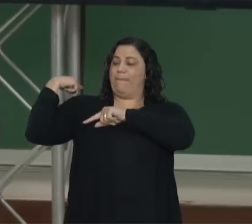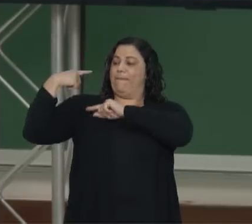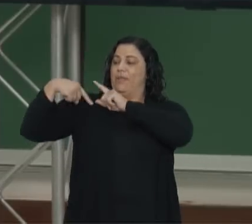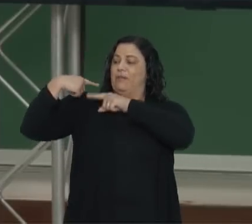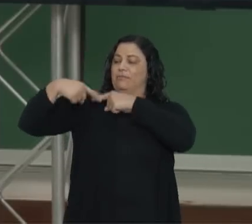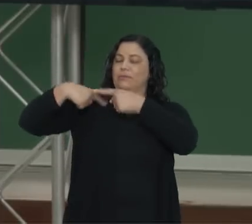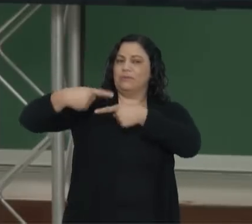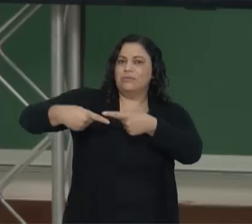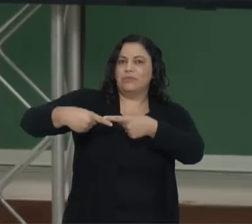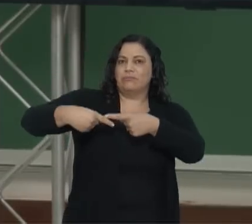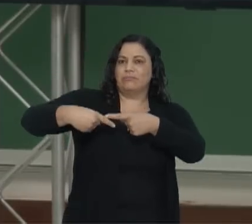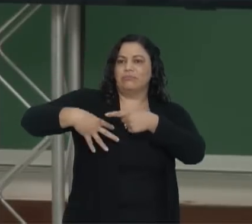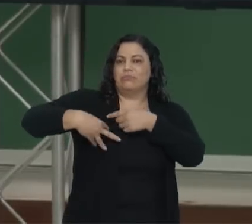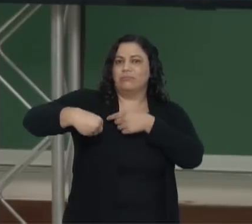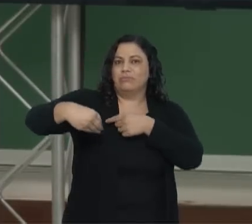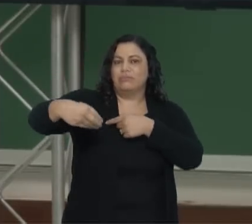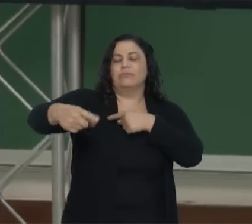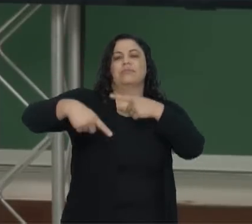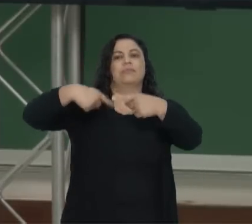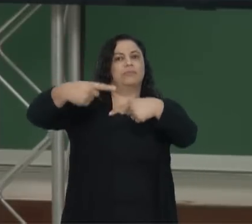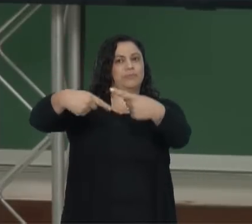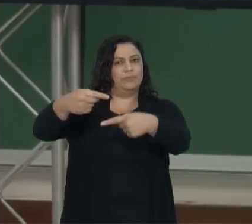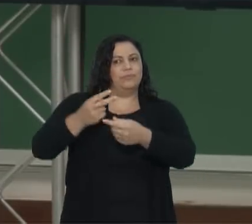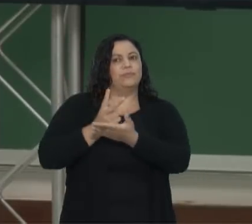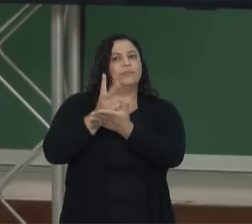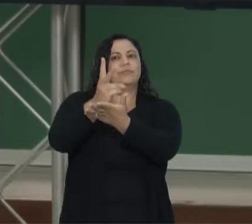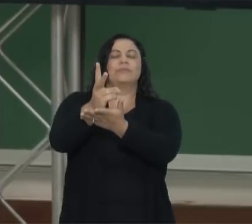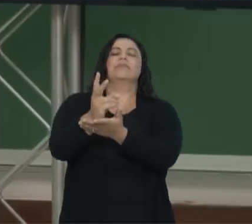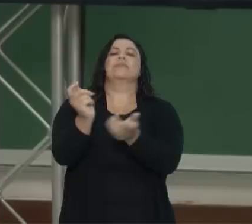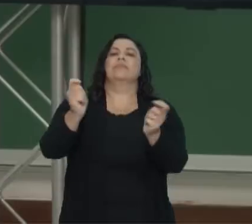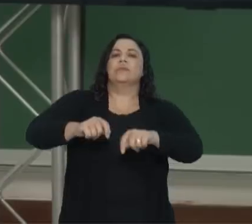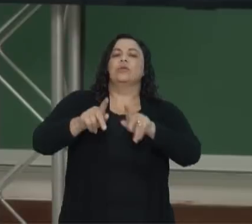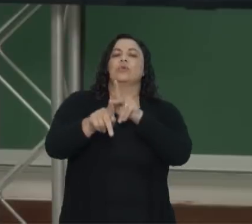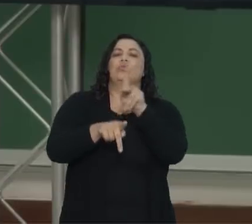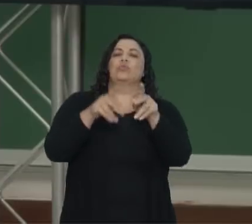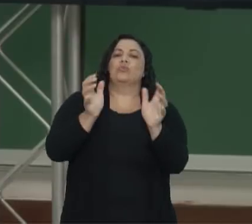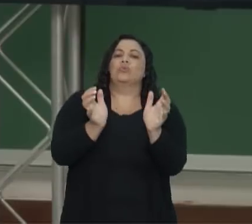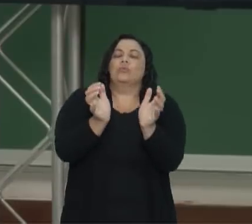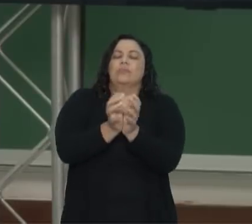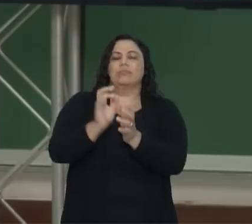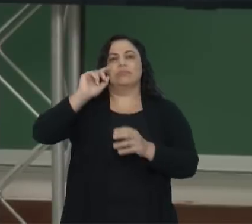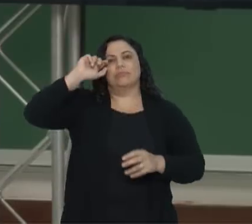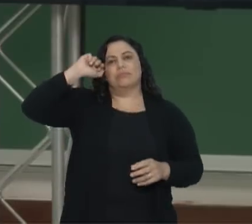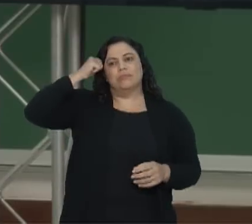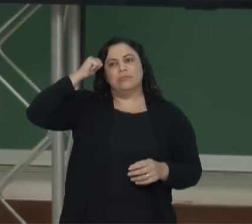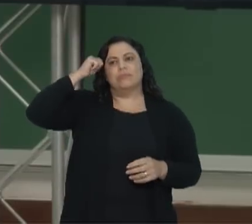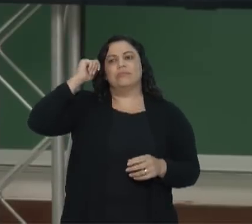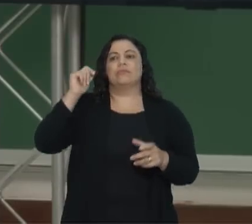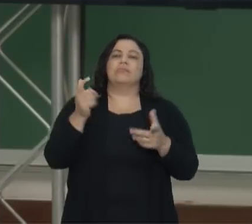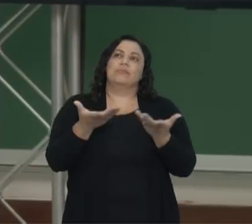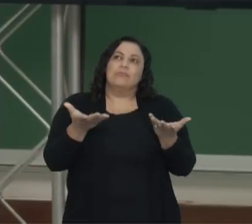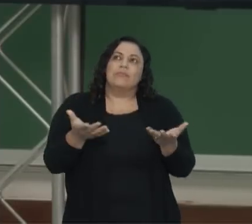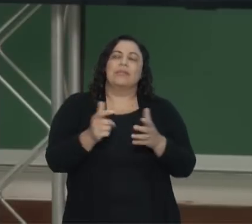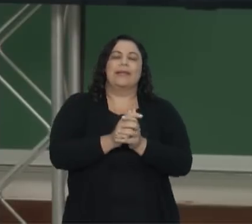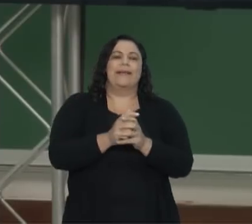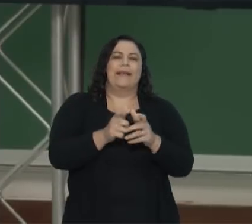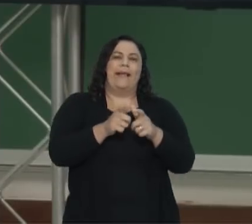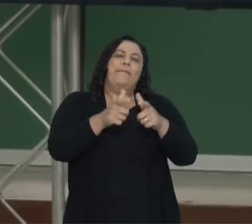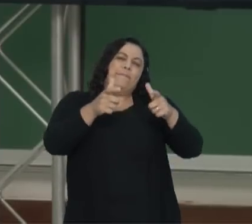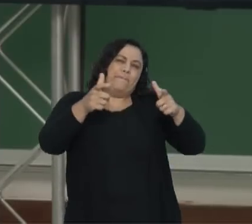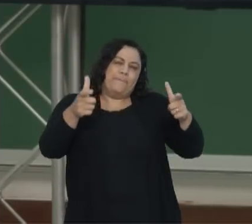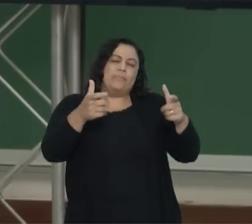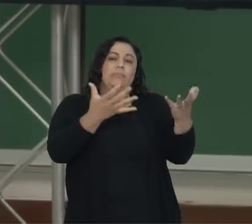África. E aí nós podemos dizer que, se não a grande maioria, mas boa parte